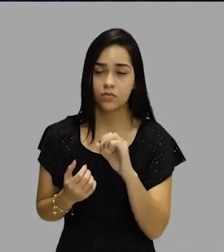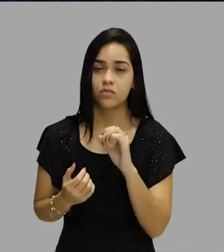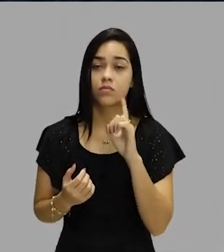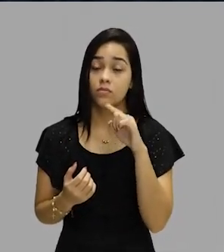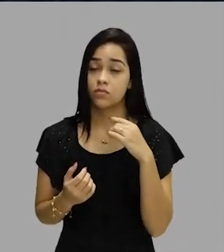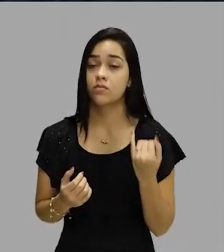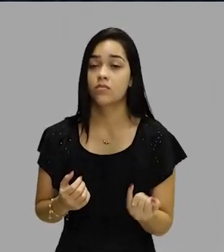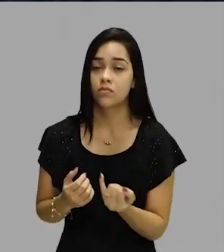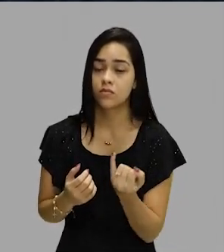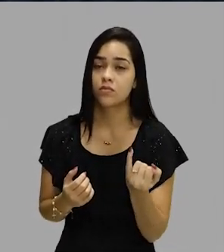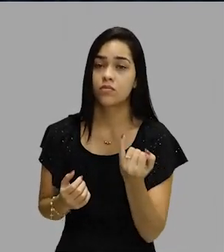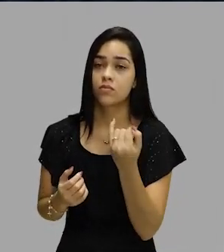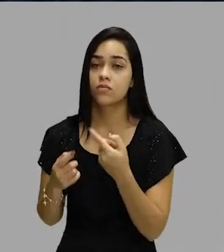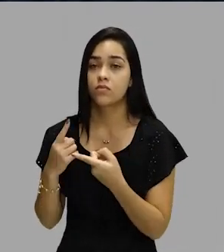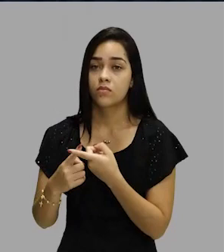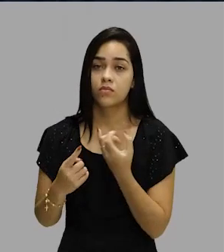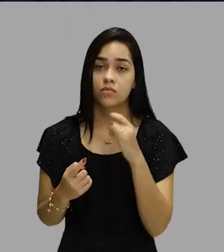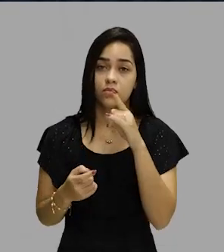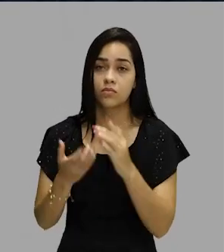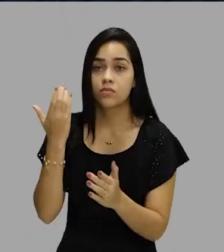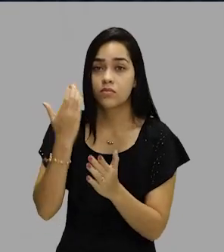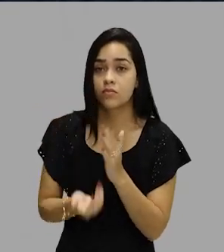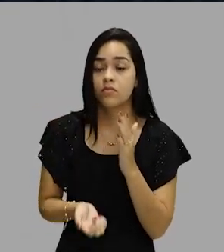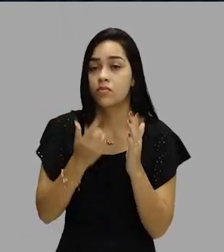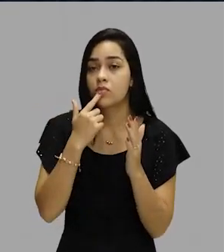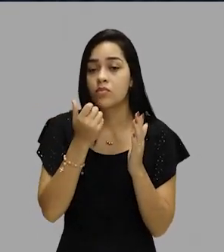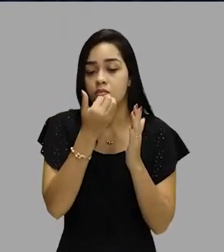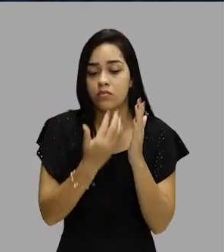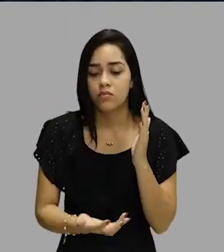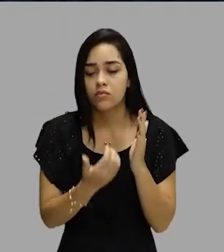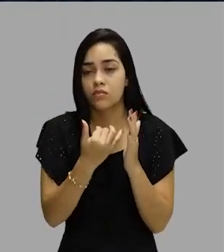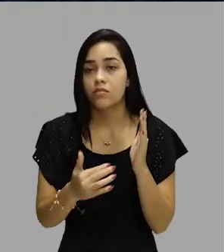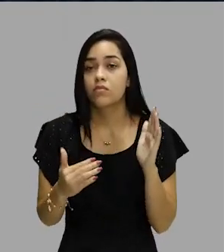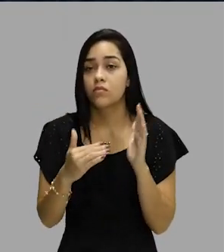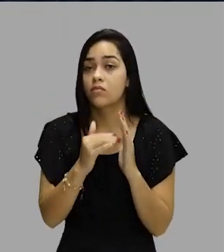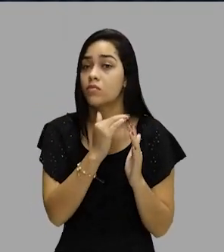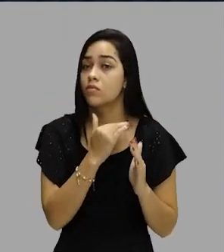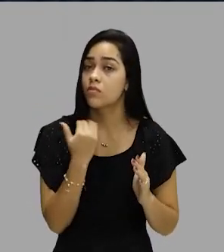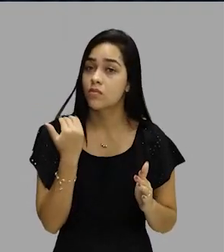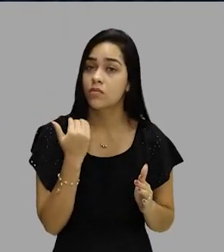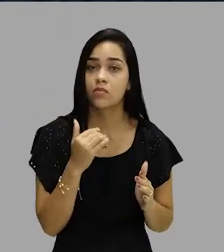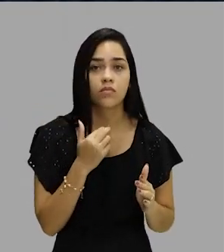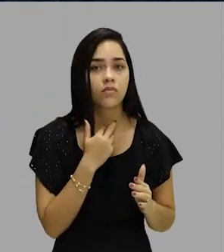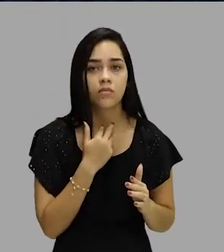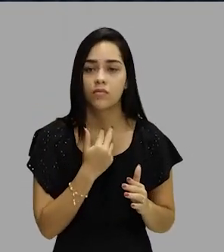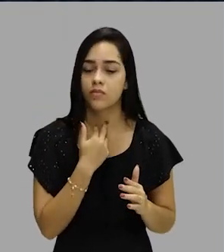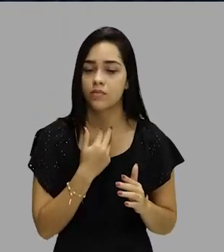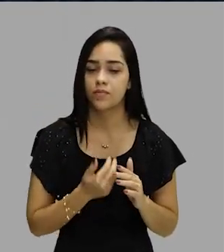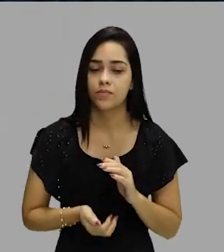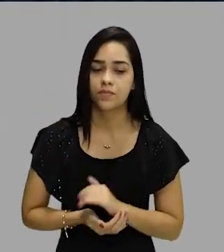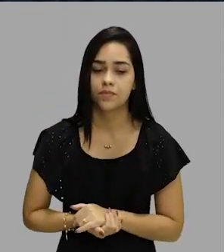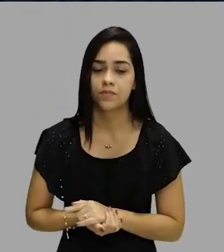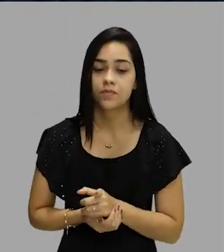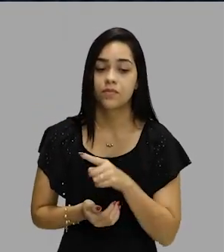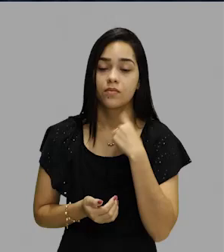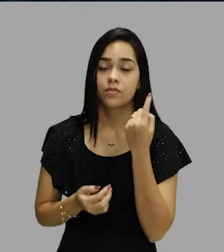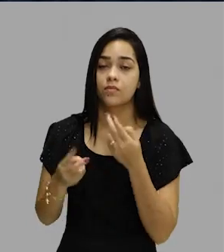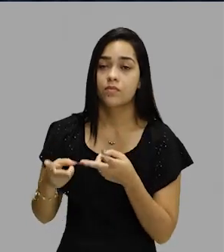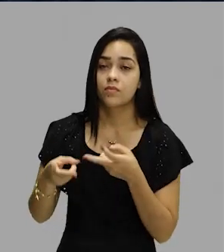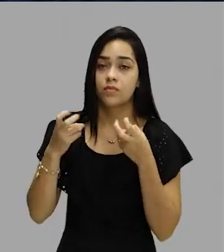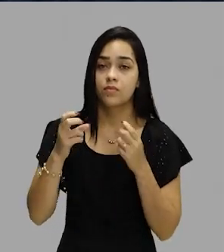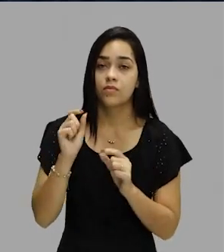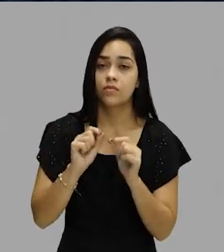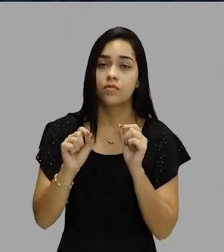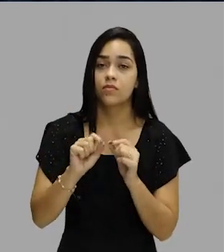é muito importante, porque senão você perderia sangue aí até morrer, né? Isso não pode. Então, nós percebemos